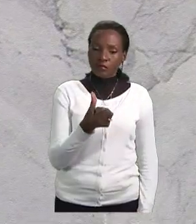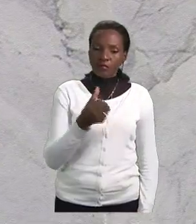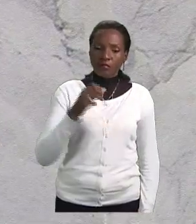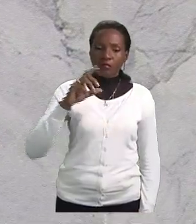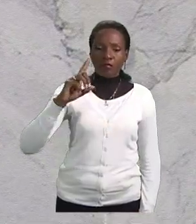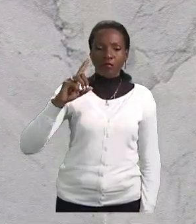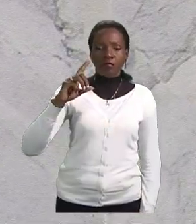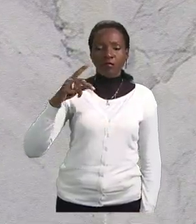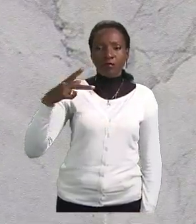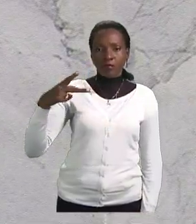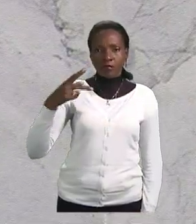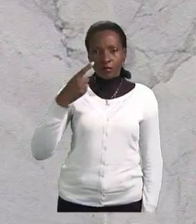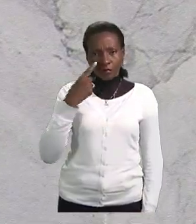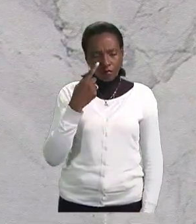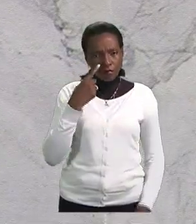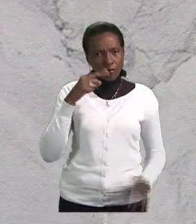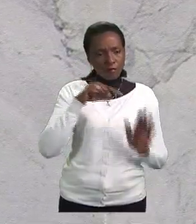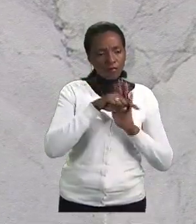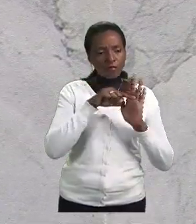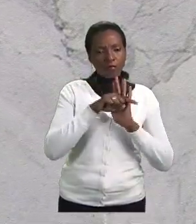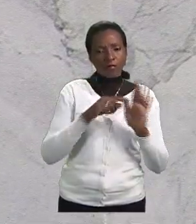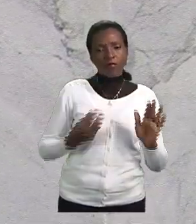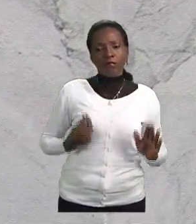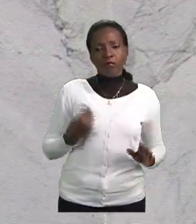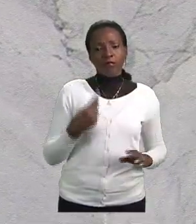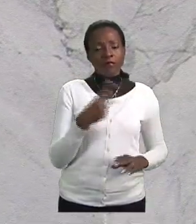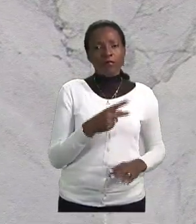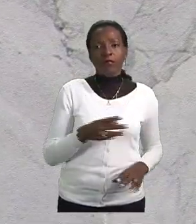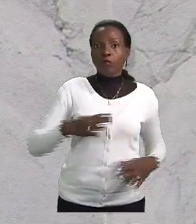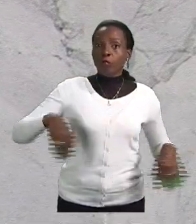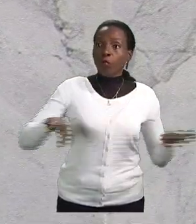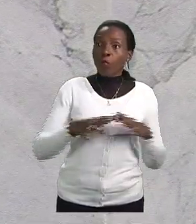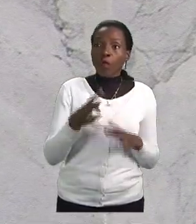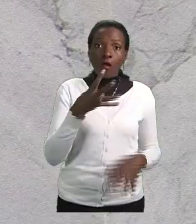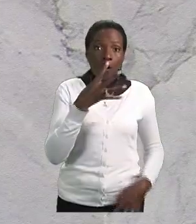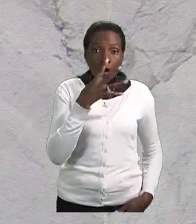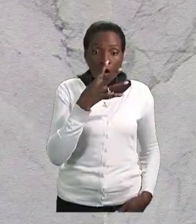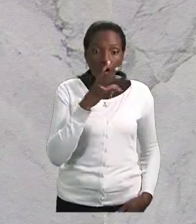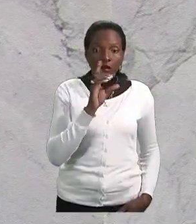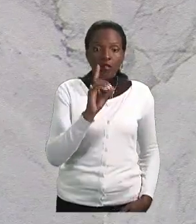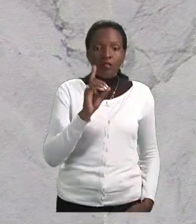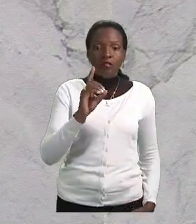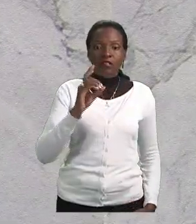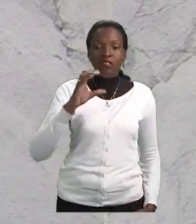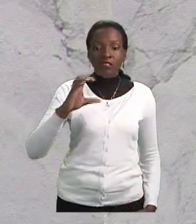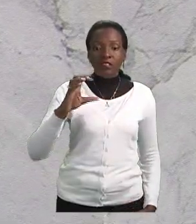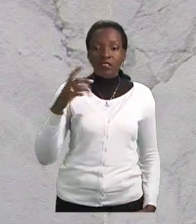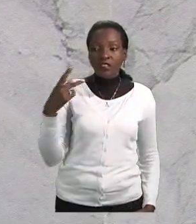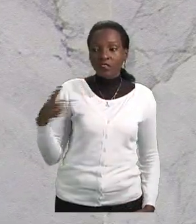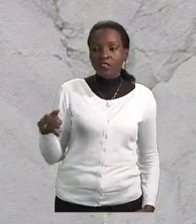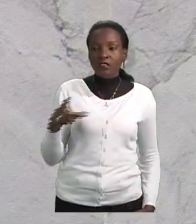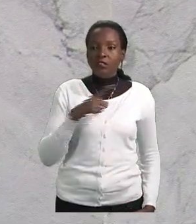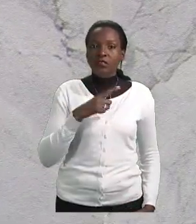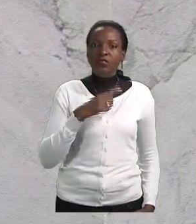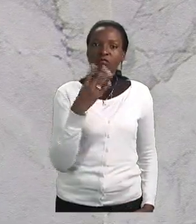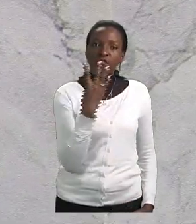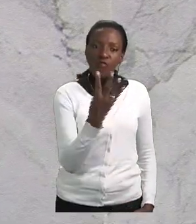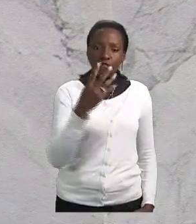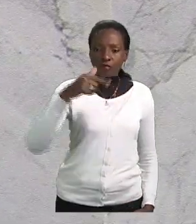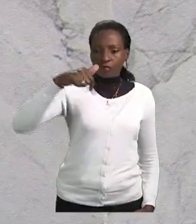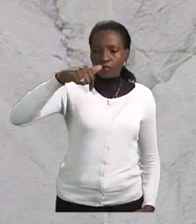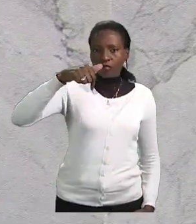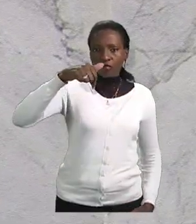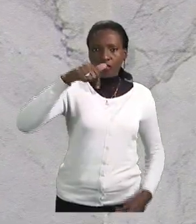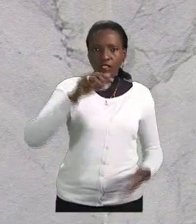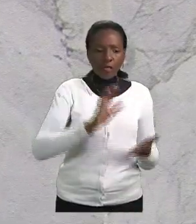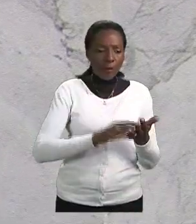à vida pregressa desse criminoso todos ficaram espantados porque o dvd/cd ele tinha 47 páginas ou